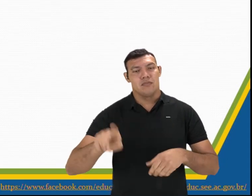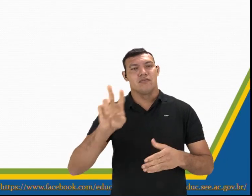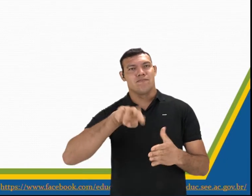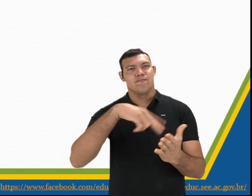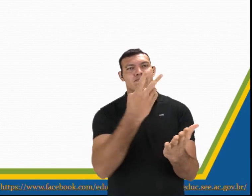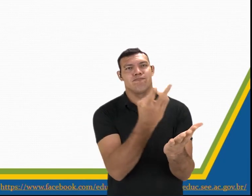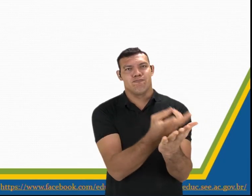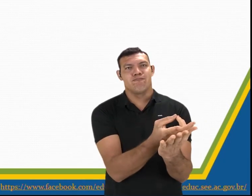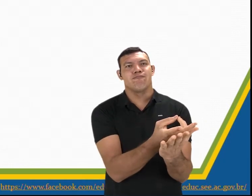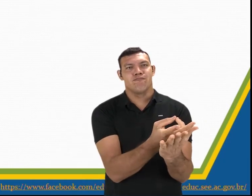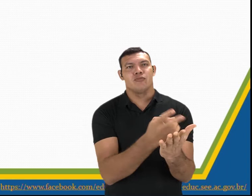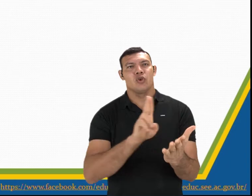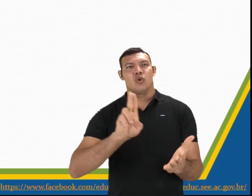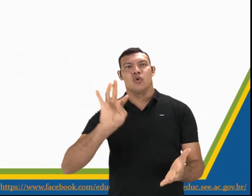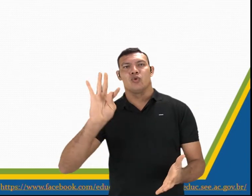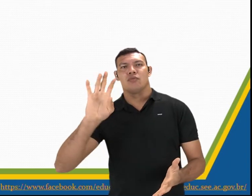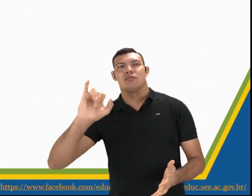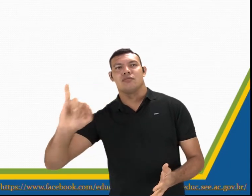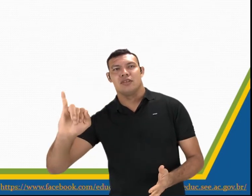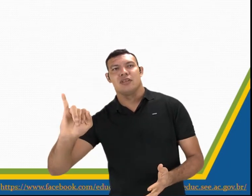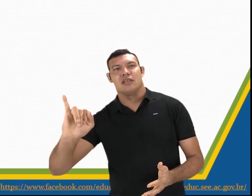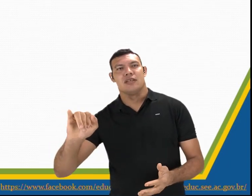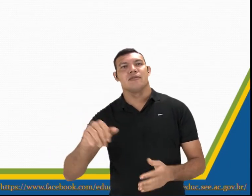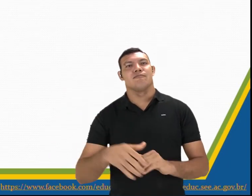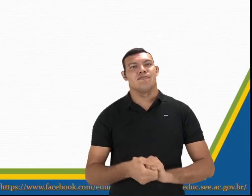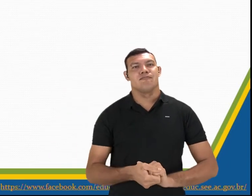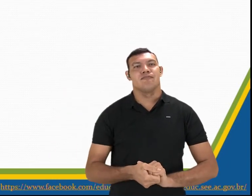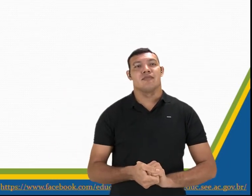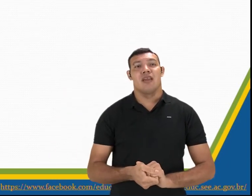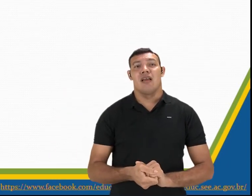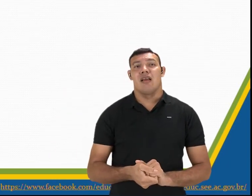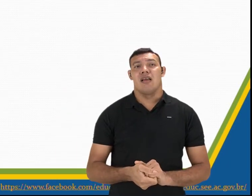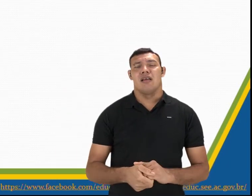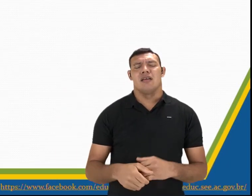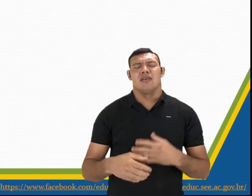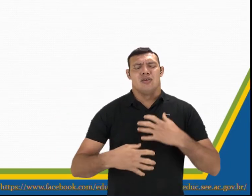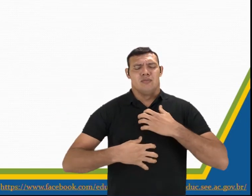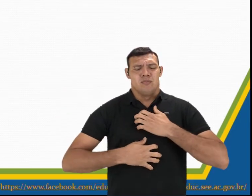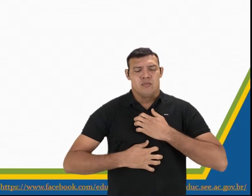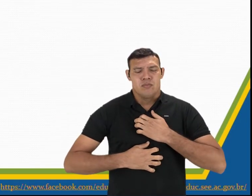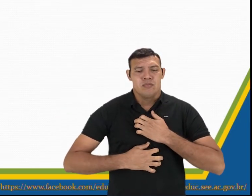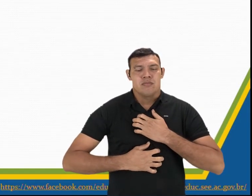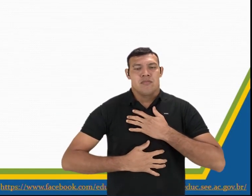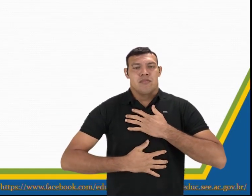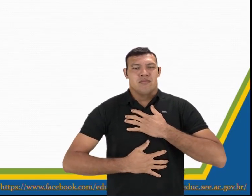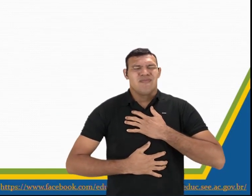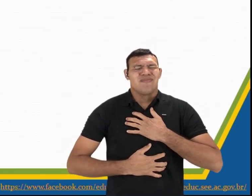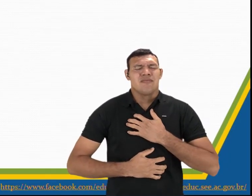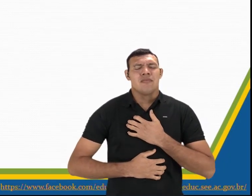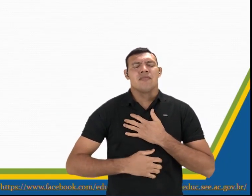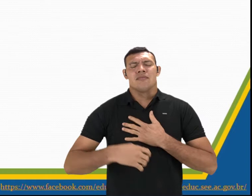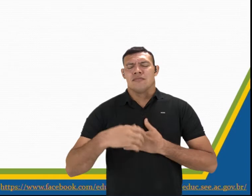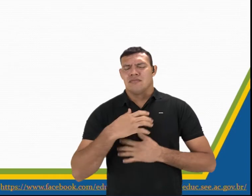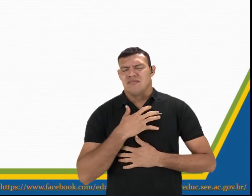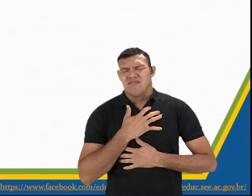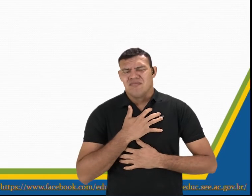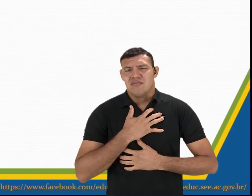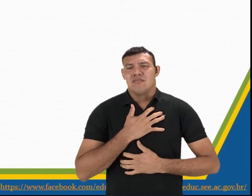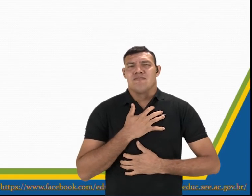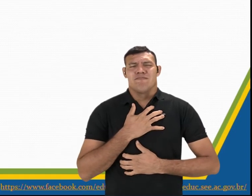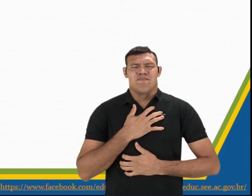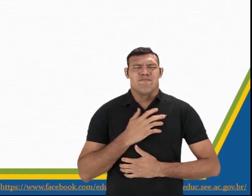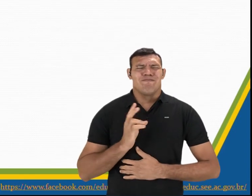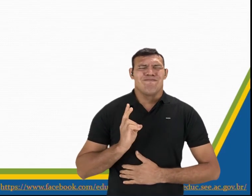com leitos para pacientes com Covid-19. A falta de ar era uma constante.